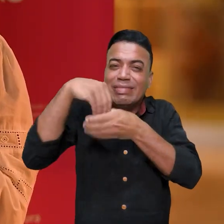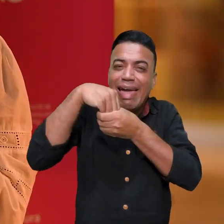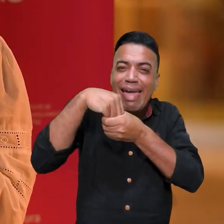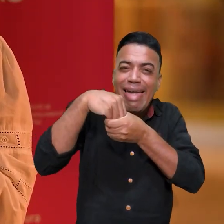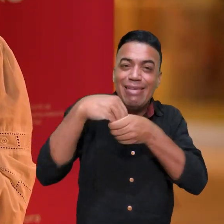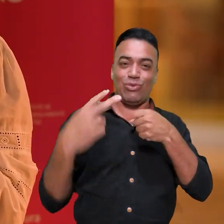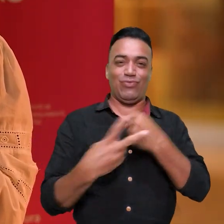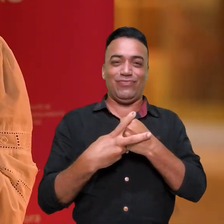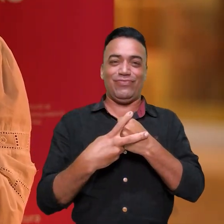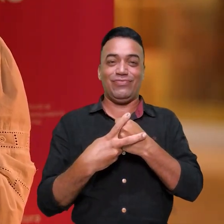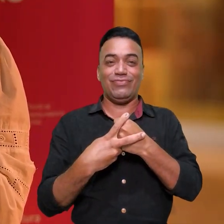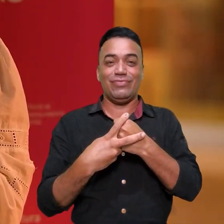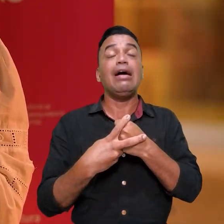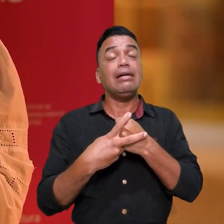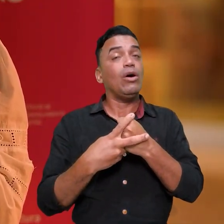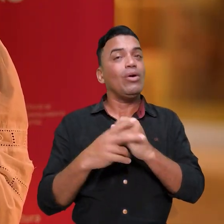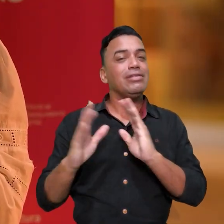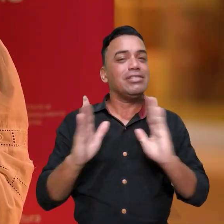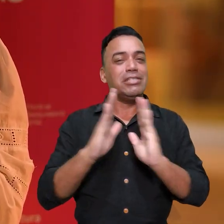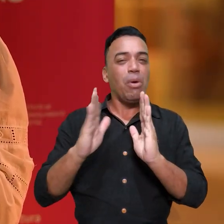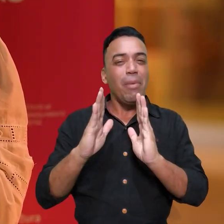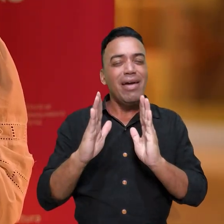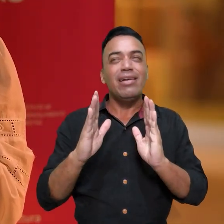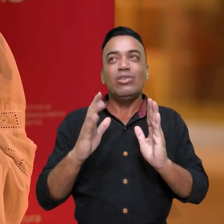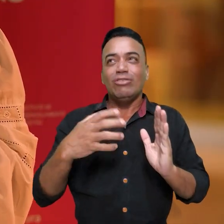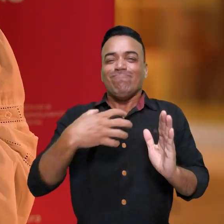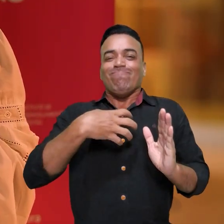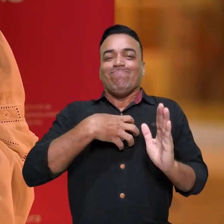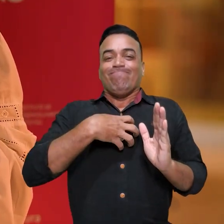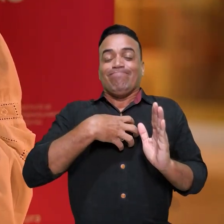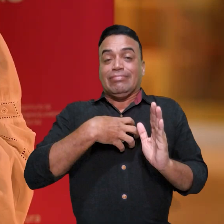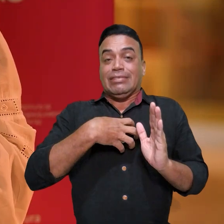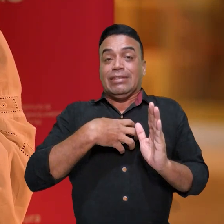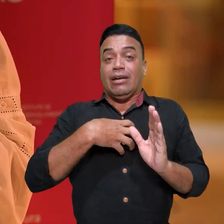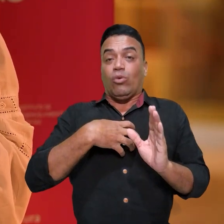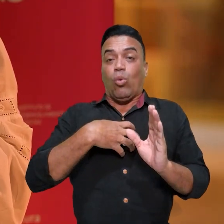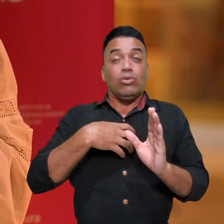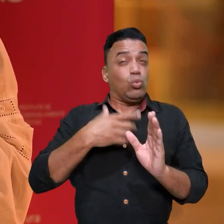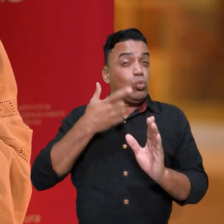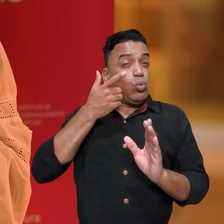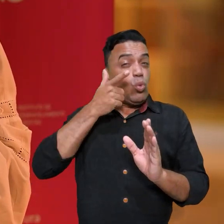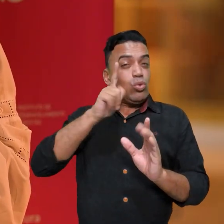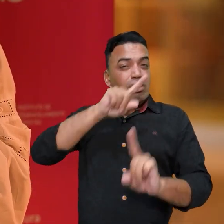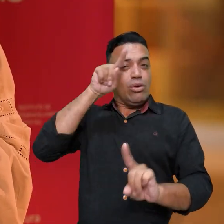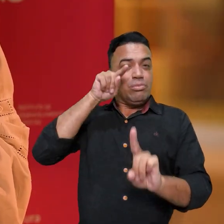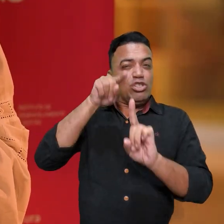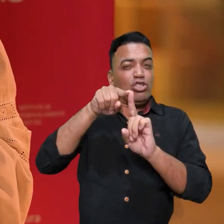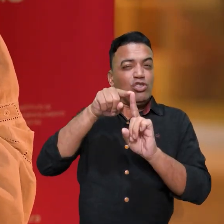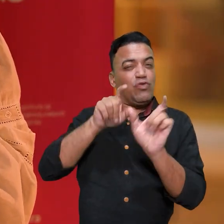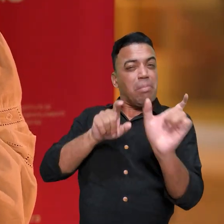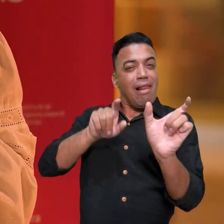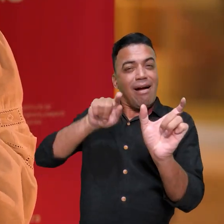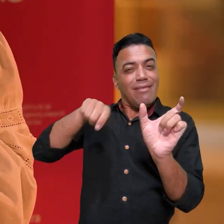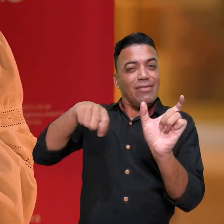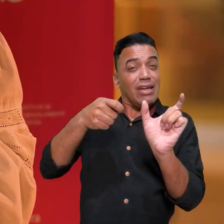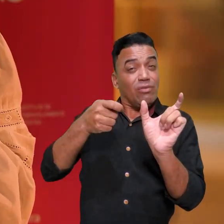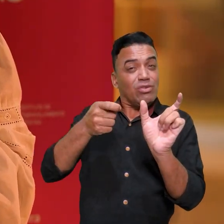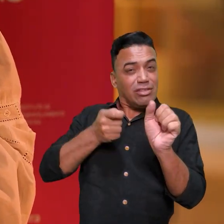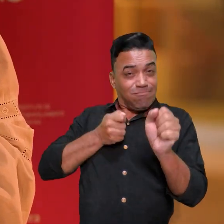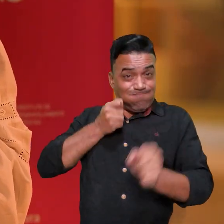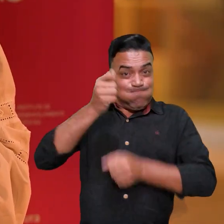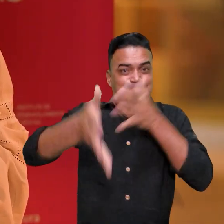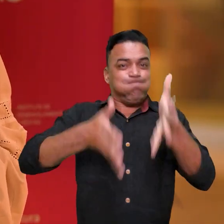momento, ela me toca nesse sentido, sabe? Quando eu chegar lá, quando eu tiver a palavra, quando vocês me